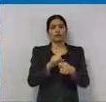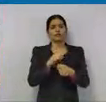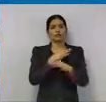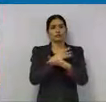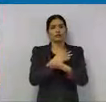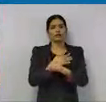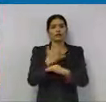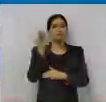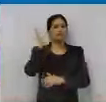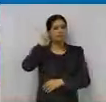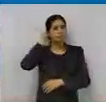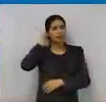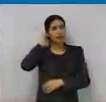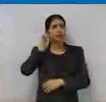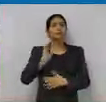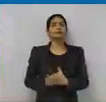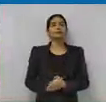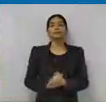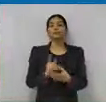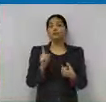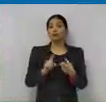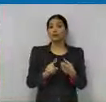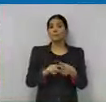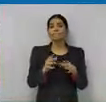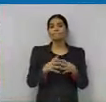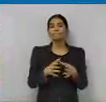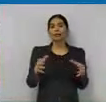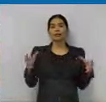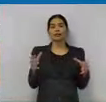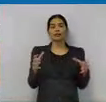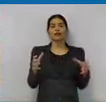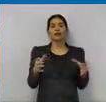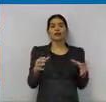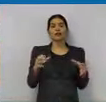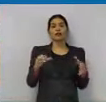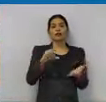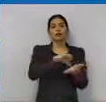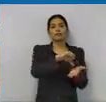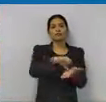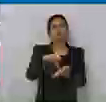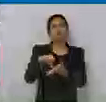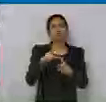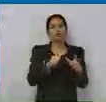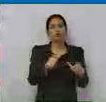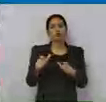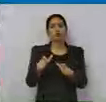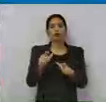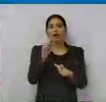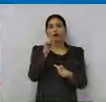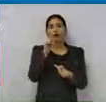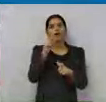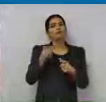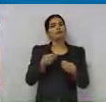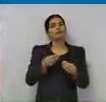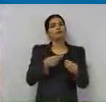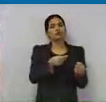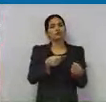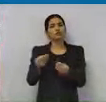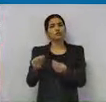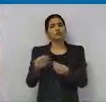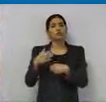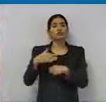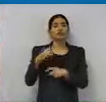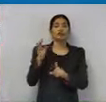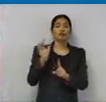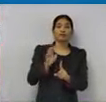Belém, é aumentar a rede de distribuição que afetam hoje mais de 890 mil pessoas nessa